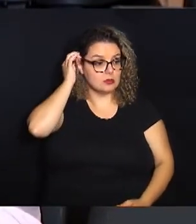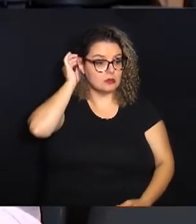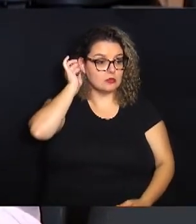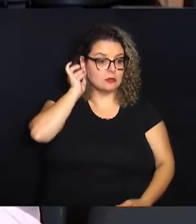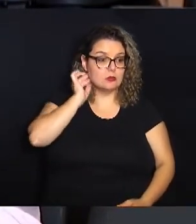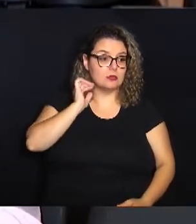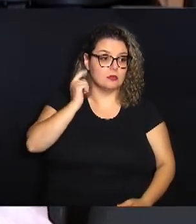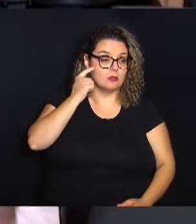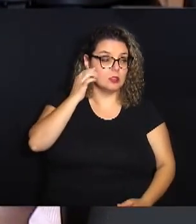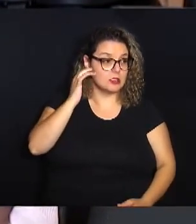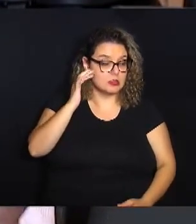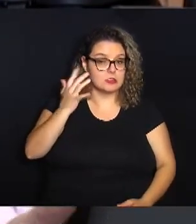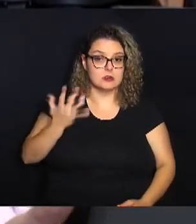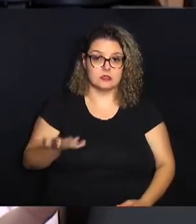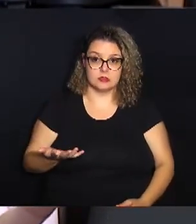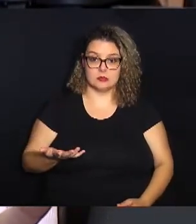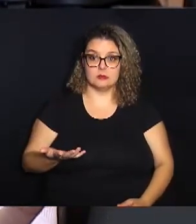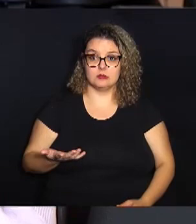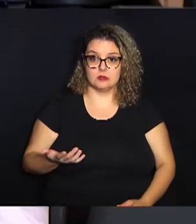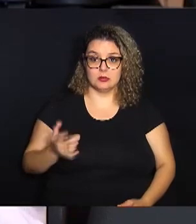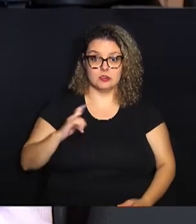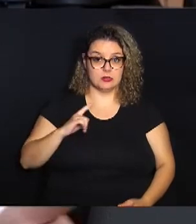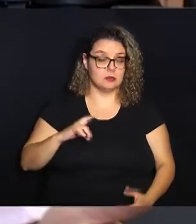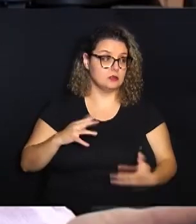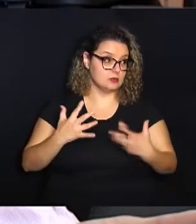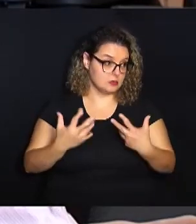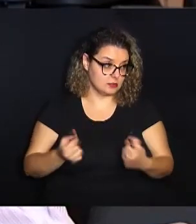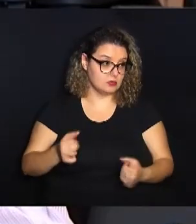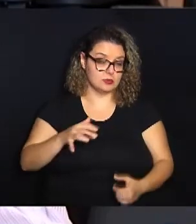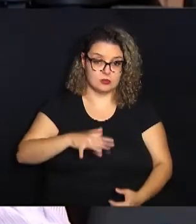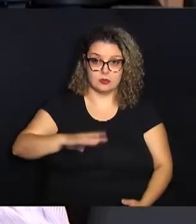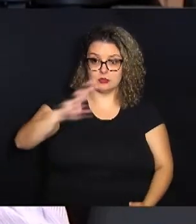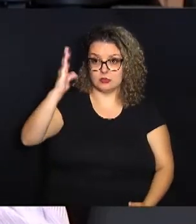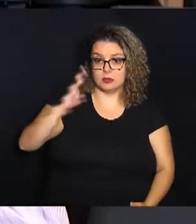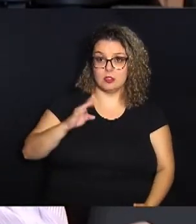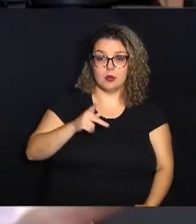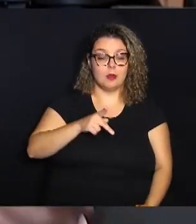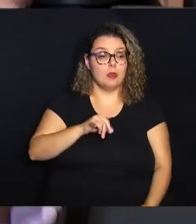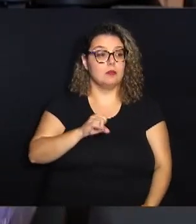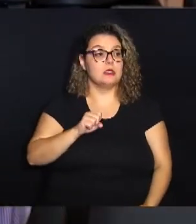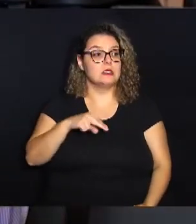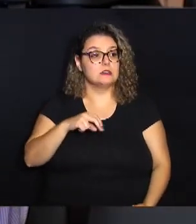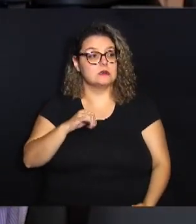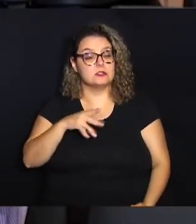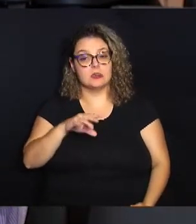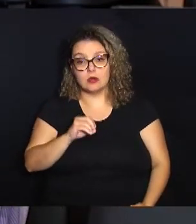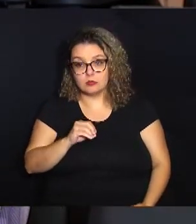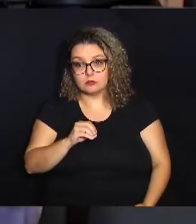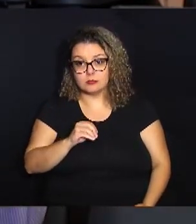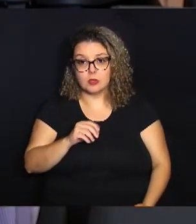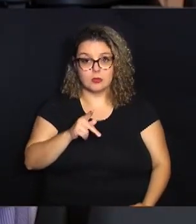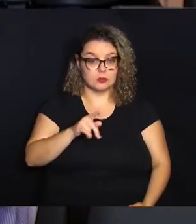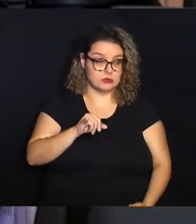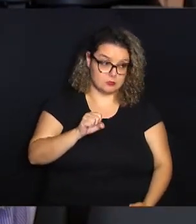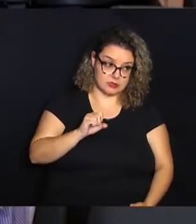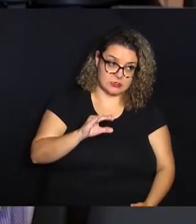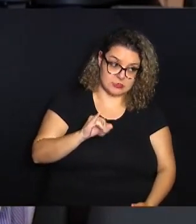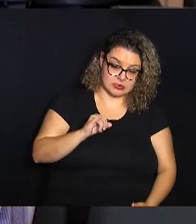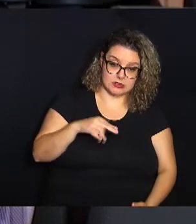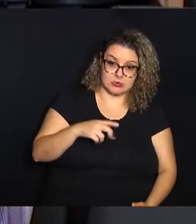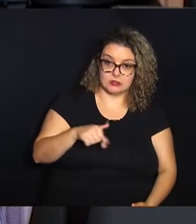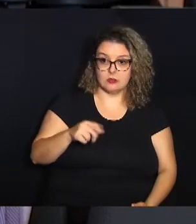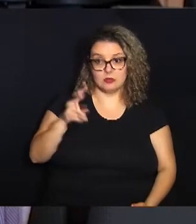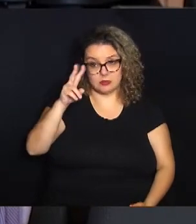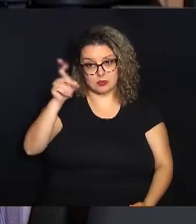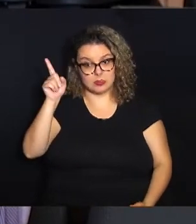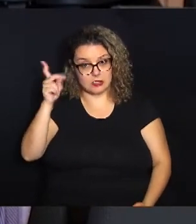pensa-se agora, é uma questão que tem sido adotada muito no Brasil, nos piscinões. Sim. Só que os piscinões, né, lembrando que em São